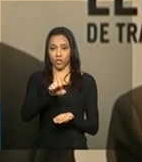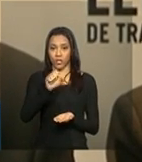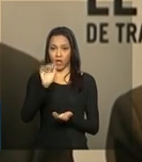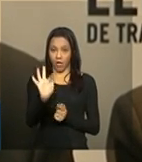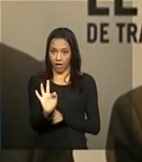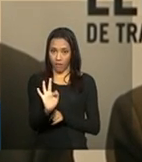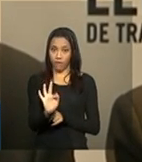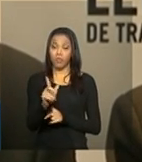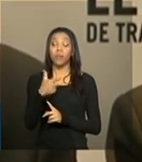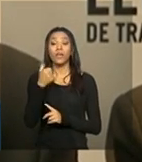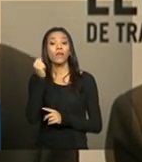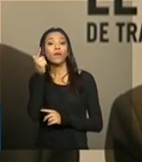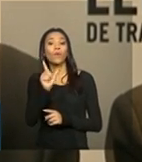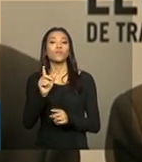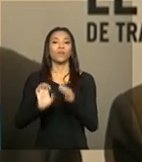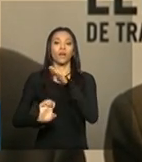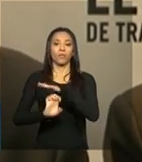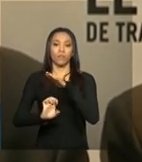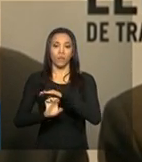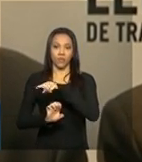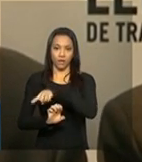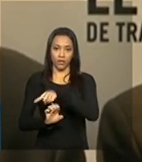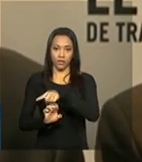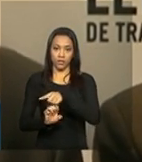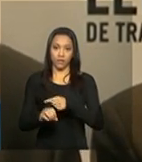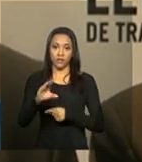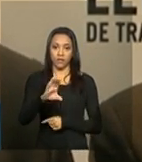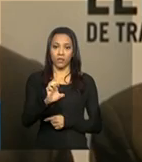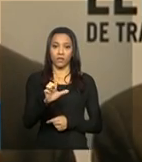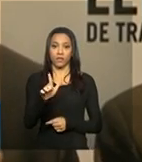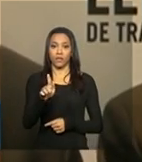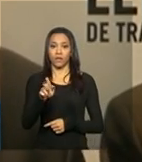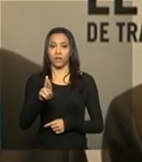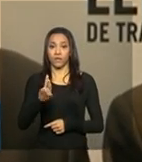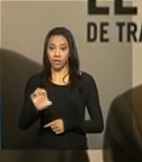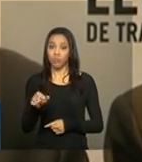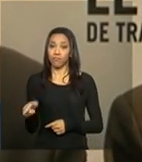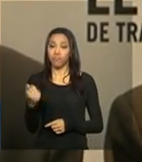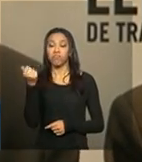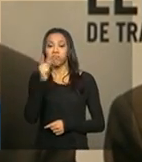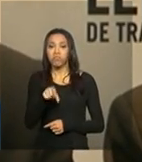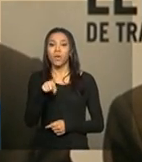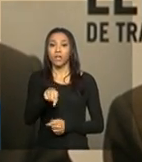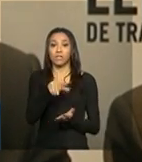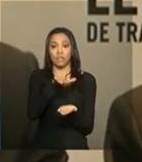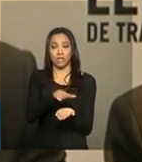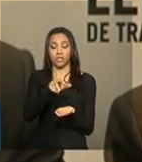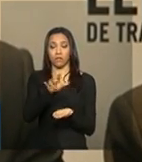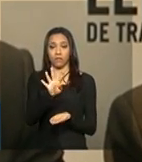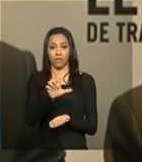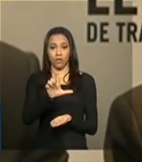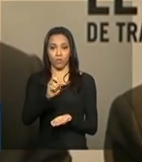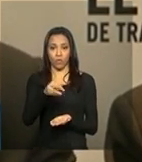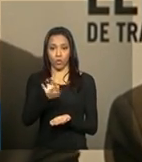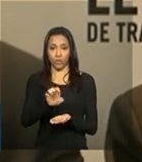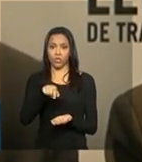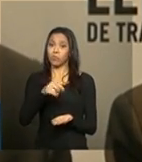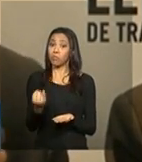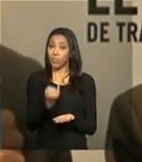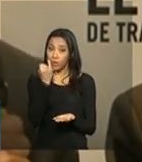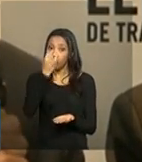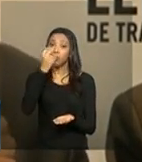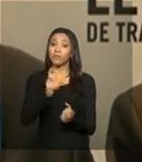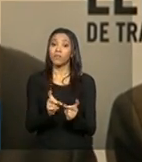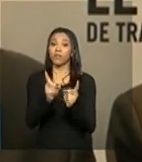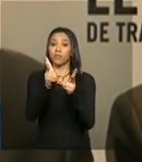vencido pela CELG Geração e Transmissão. Parabenizo aos empreendedores da CELG. É um lote importante para a confiabilidade do sistema